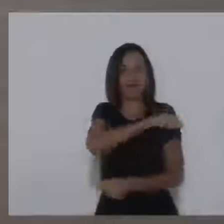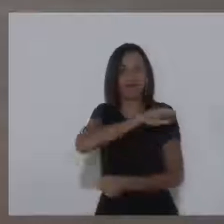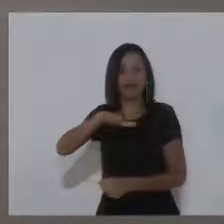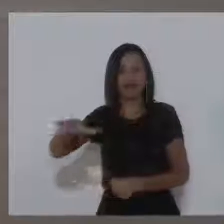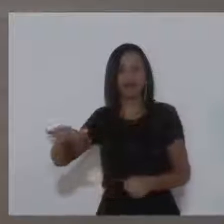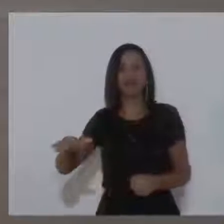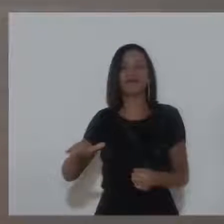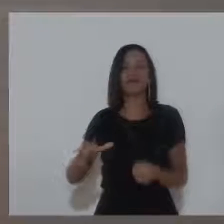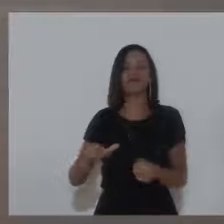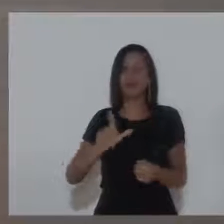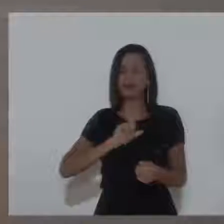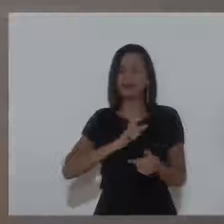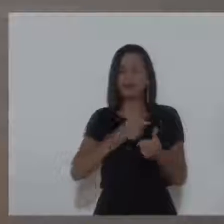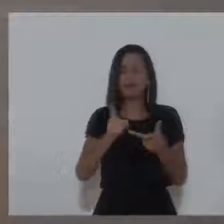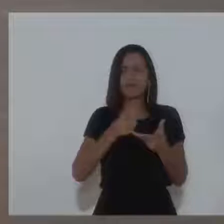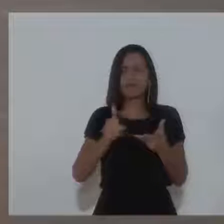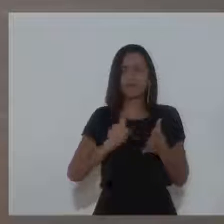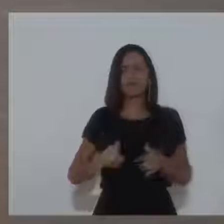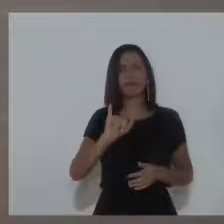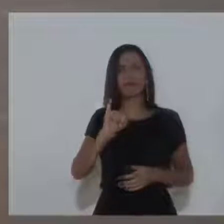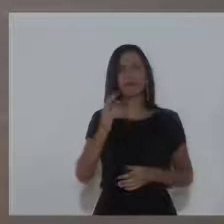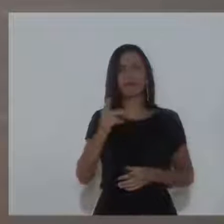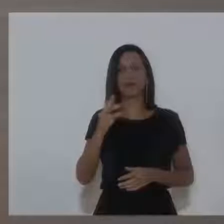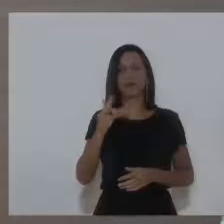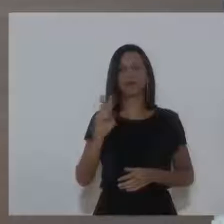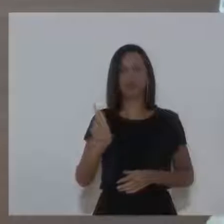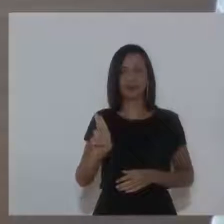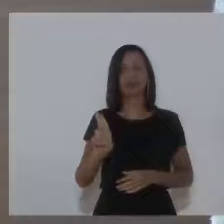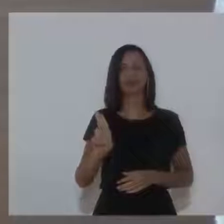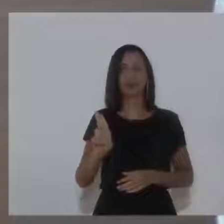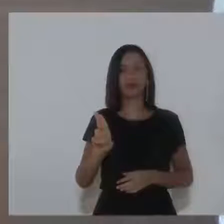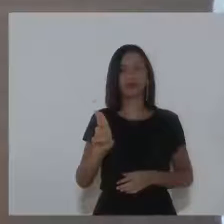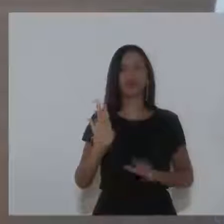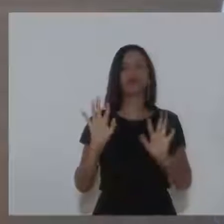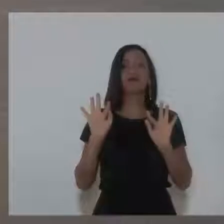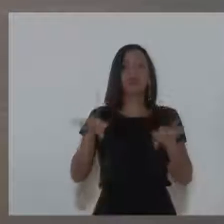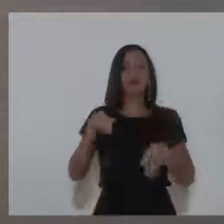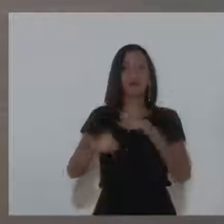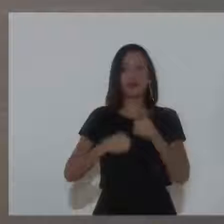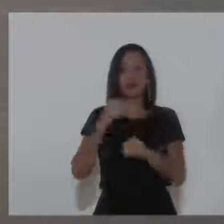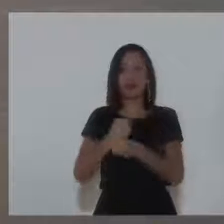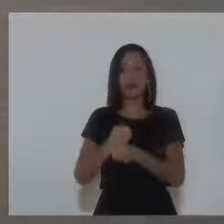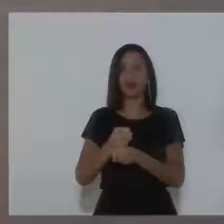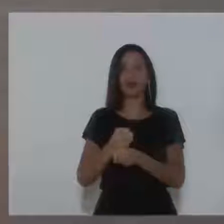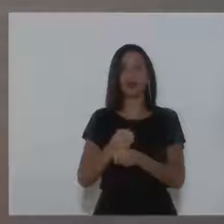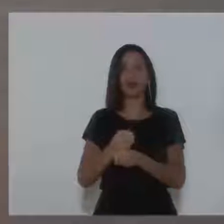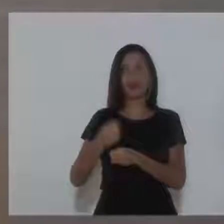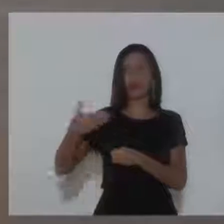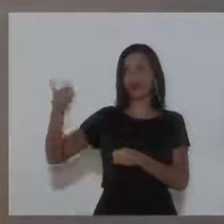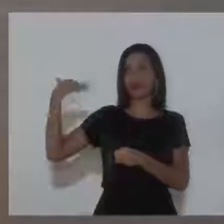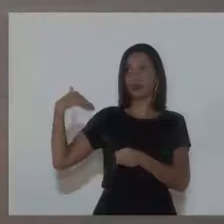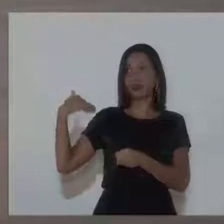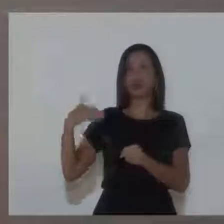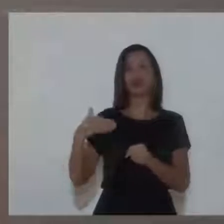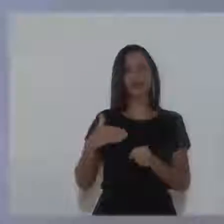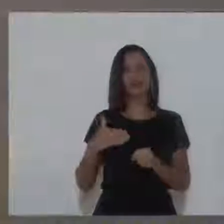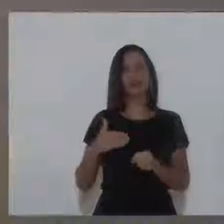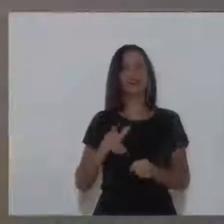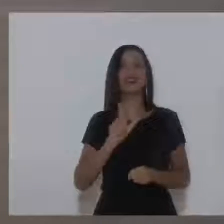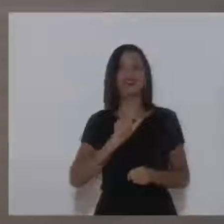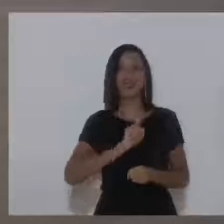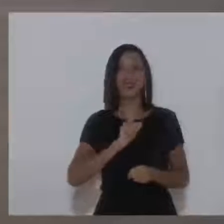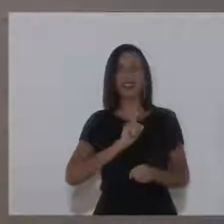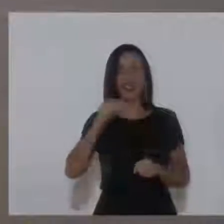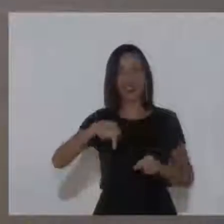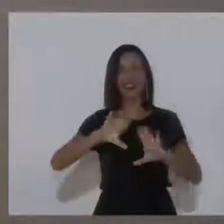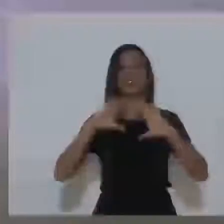tantas reivindicações. IPTU também foi um tema. Final do ano passado, ou no meio do ano passado, nós votamos aqui na casa,